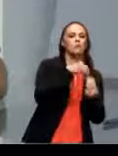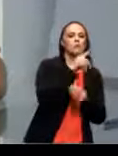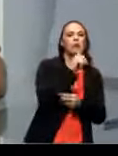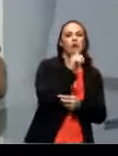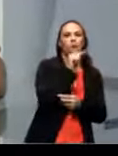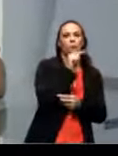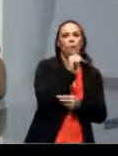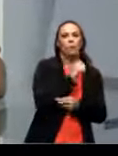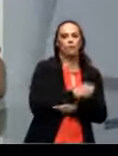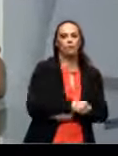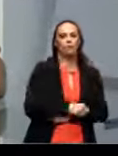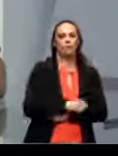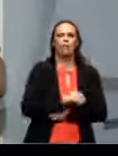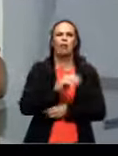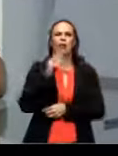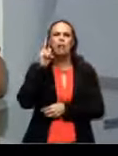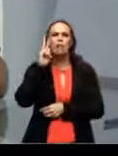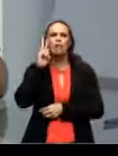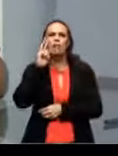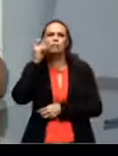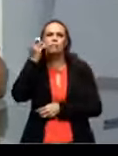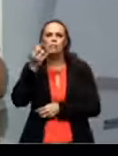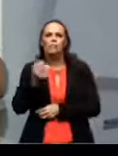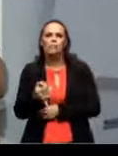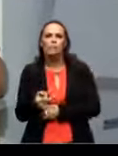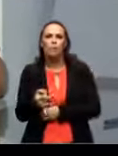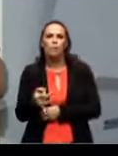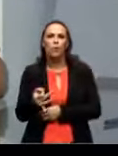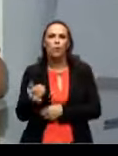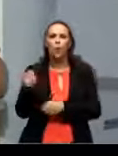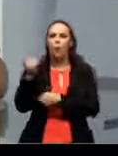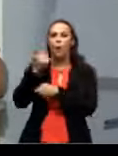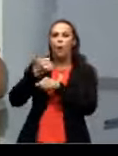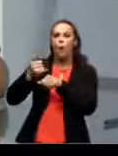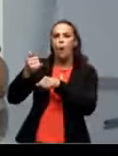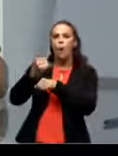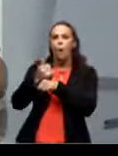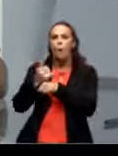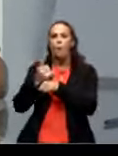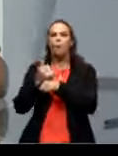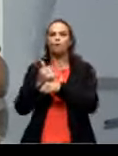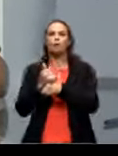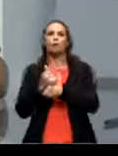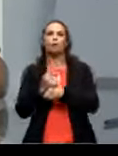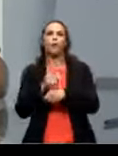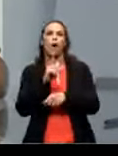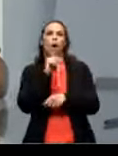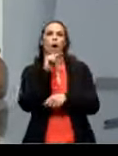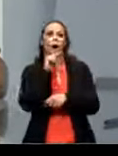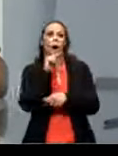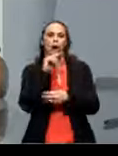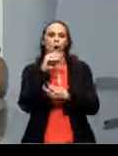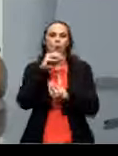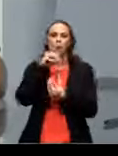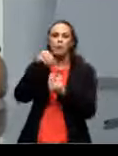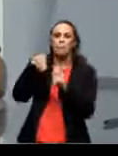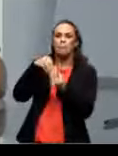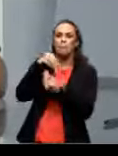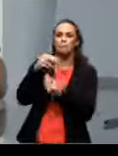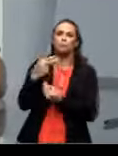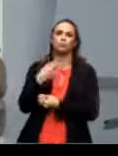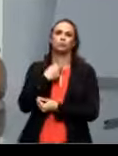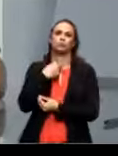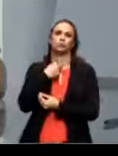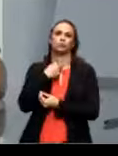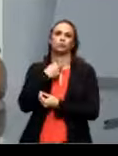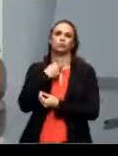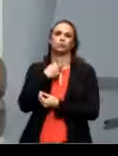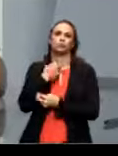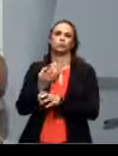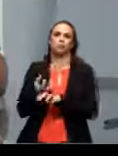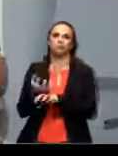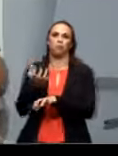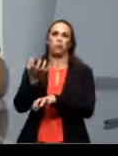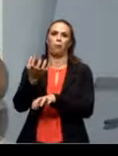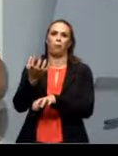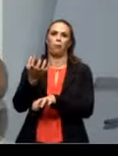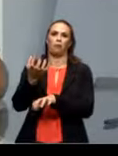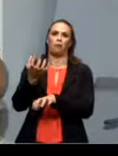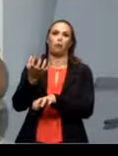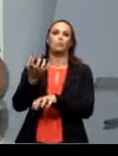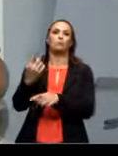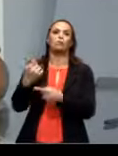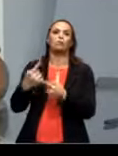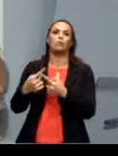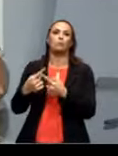e a água, elas não se misturam por serem diferentes, né? Então, o semelhante vai dissolver o semelhante. Como o leite